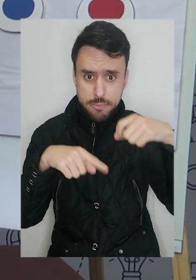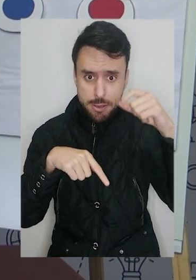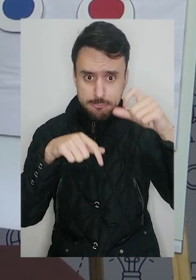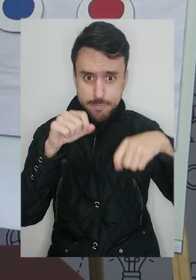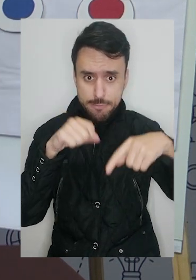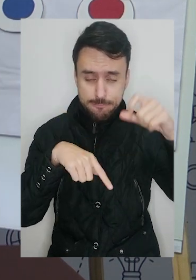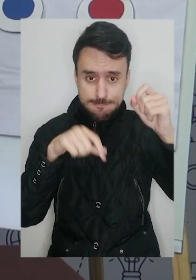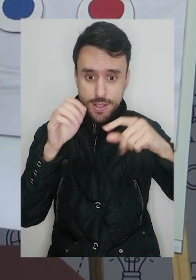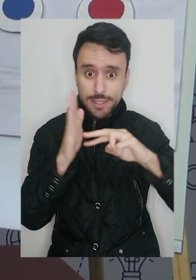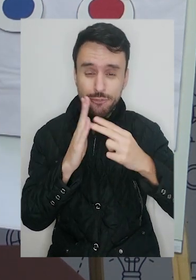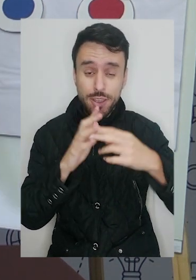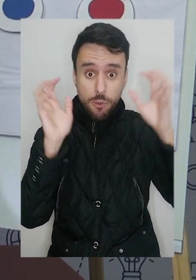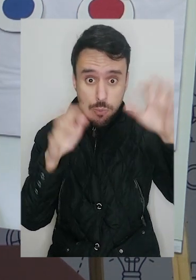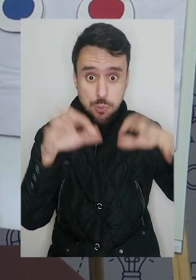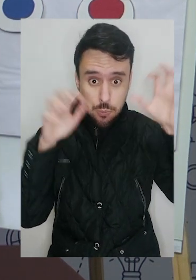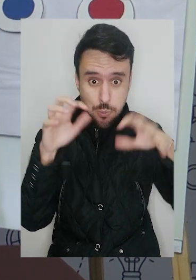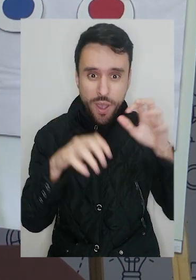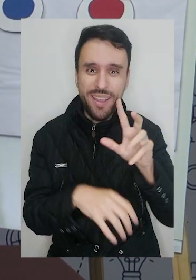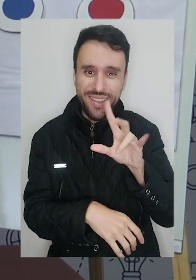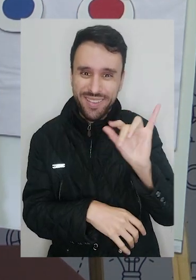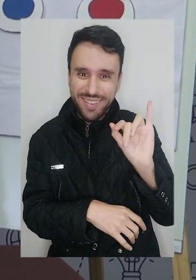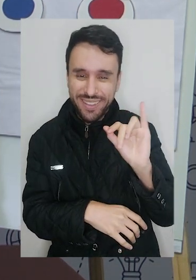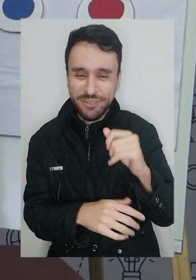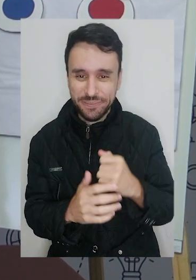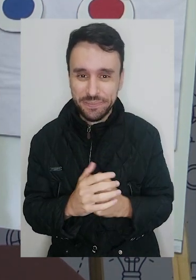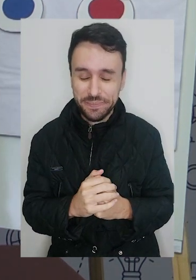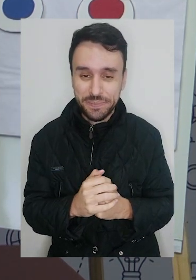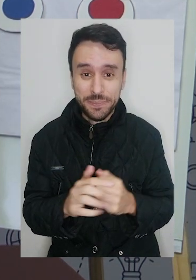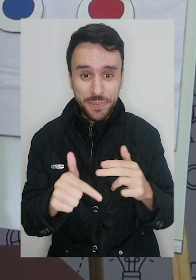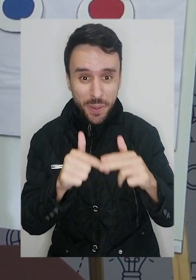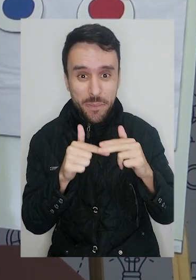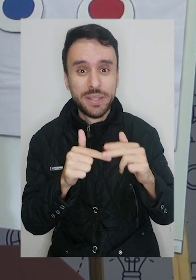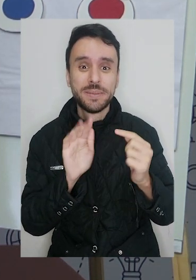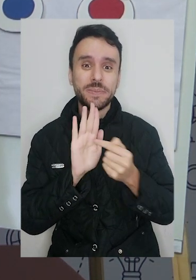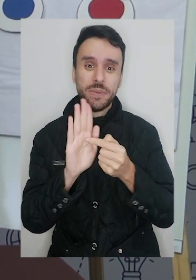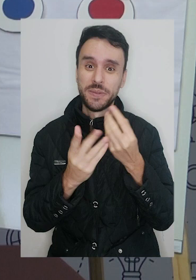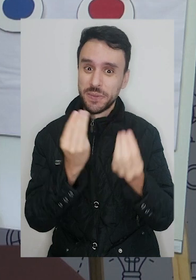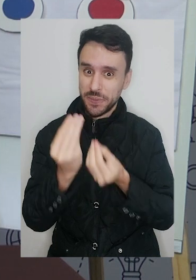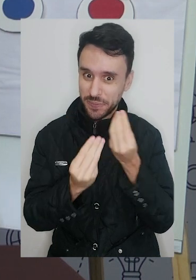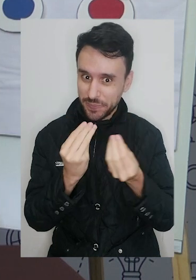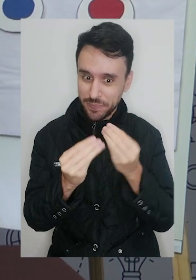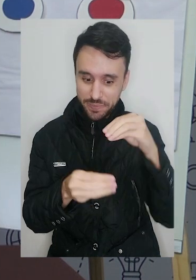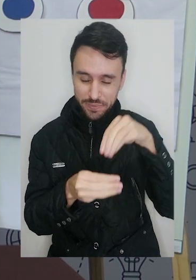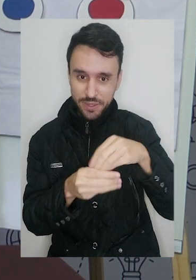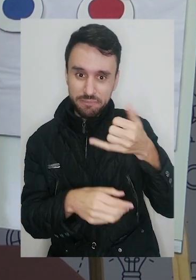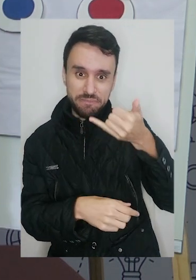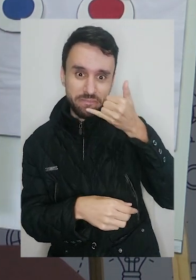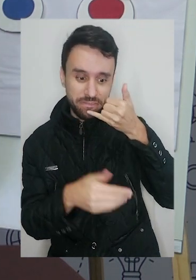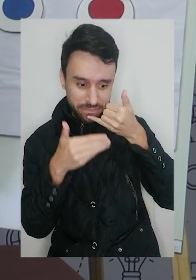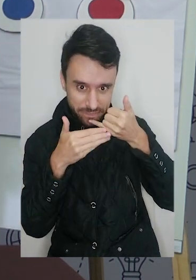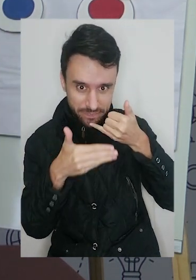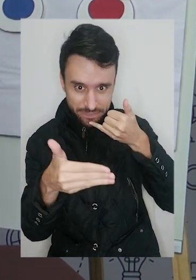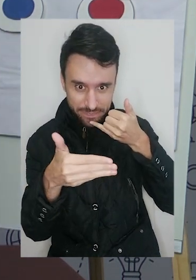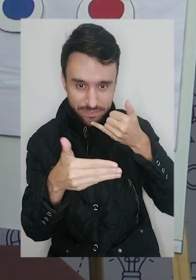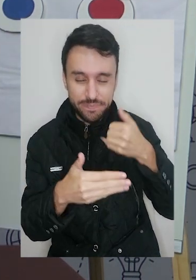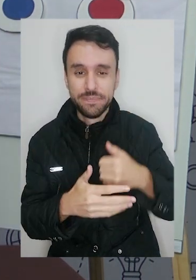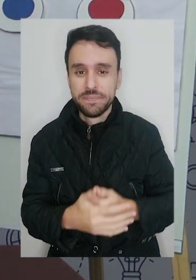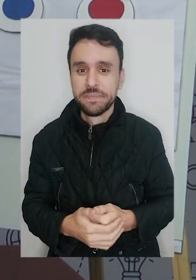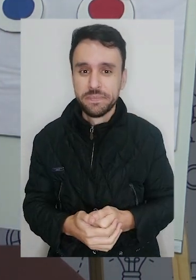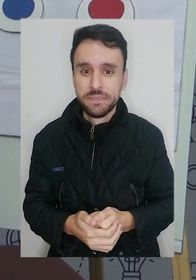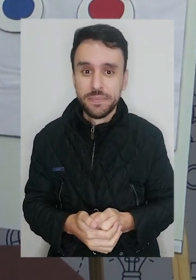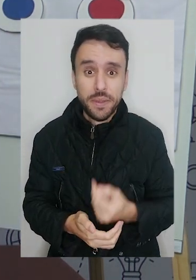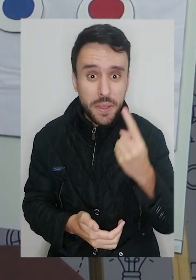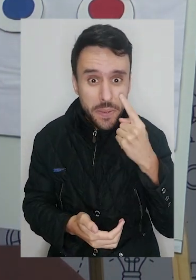vai chover bastante. Então, essa é a forma que aparece no nosso celular.